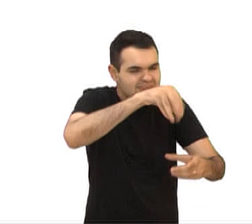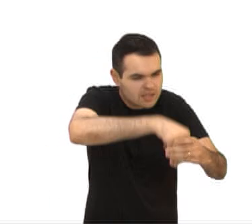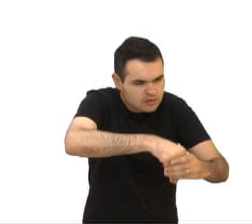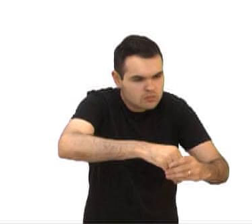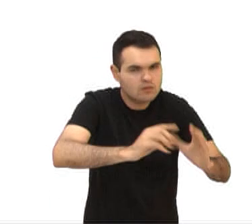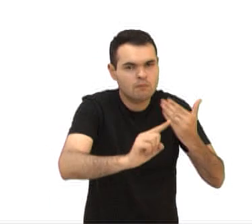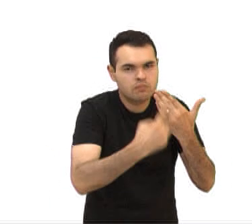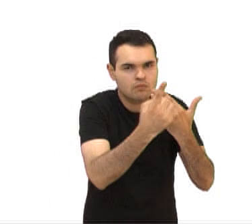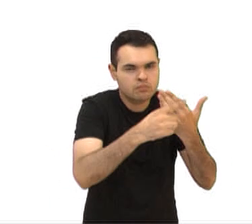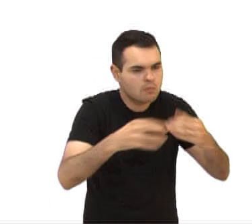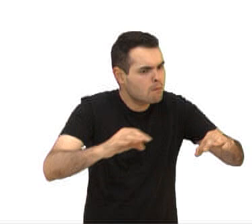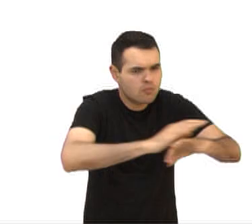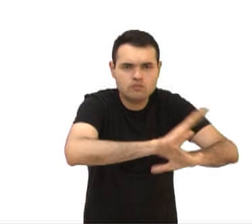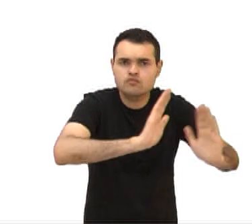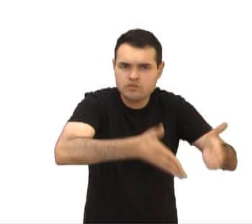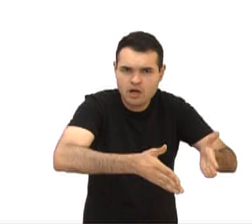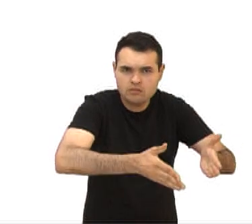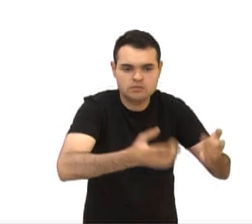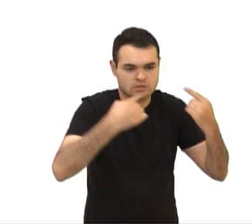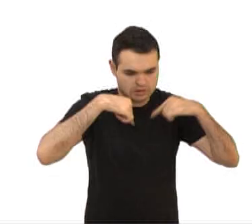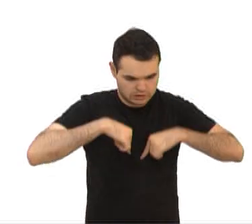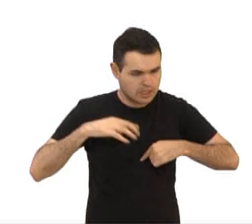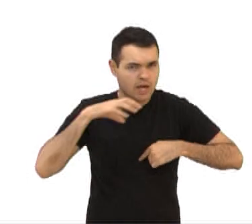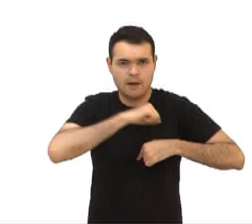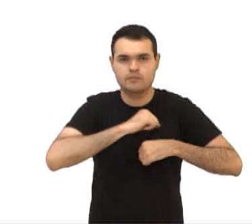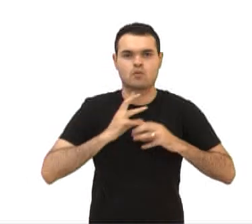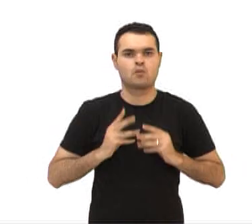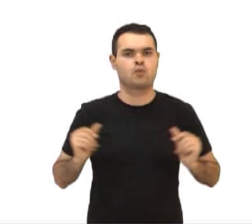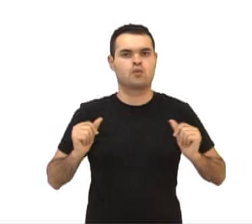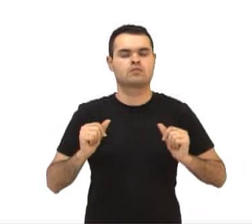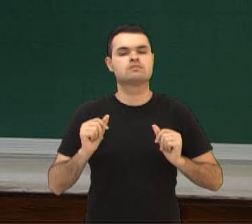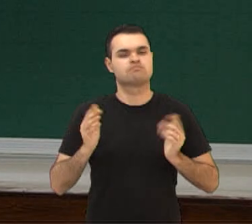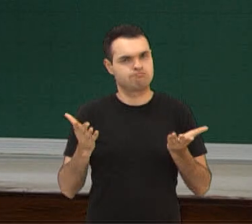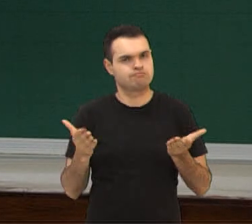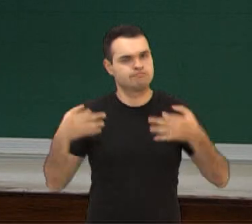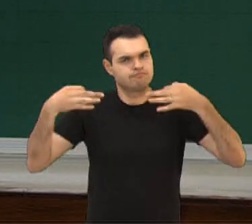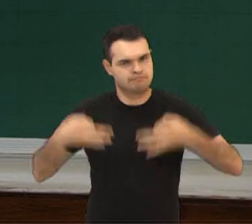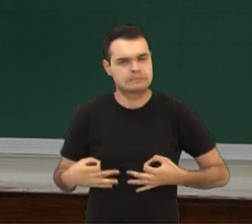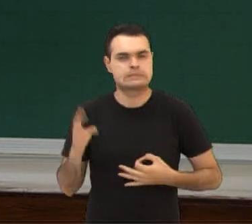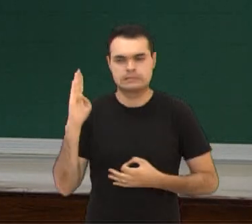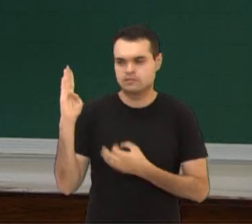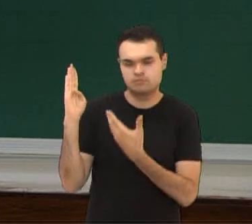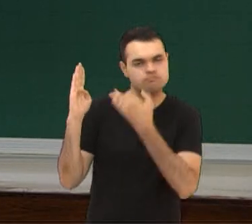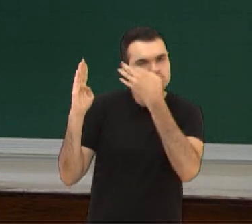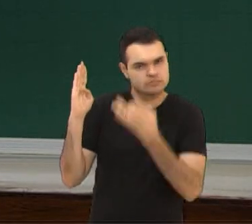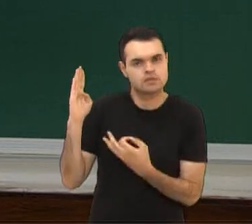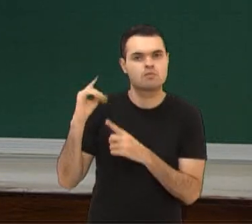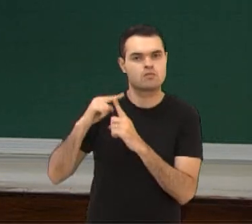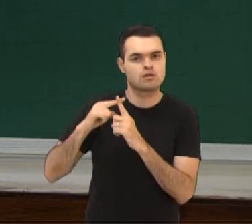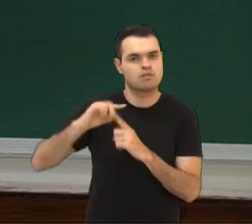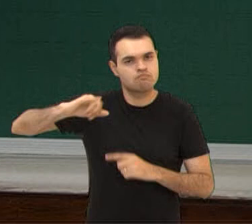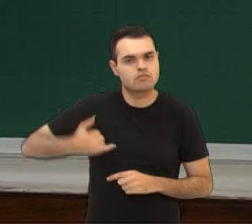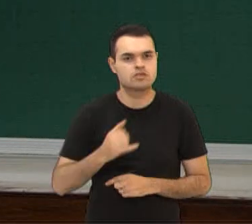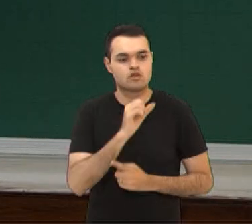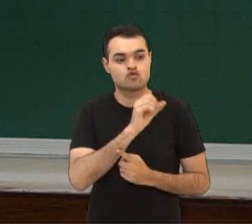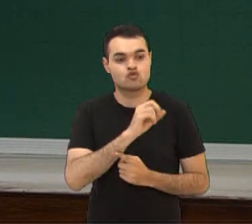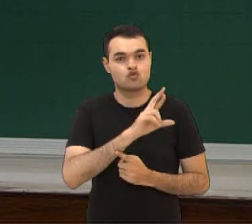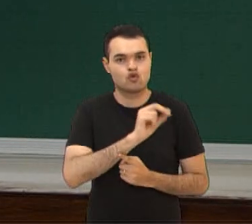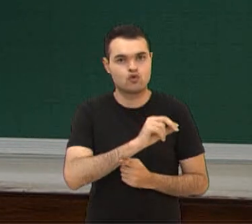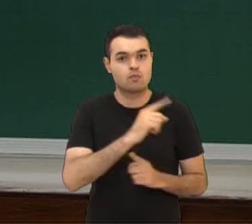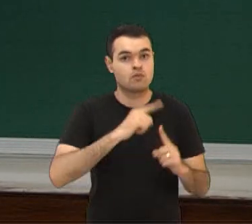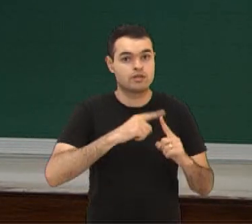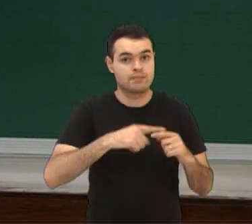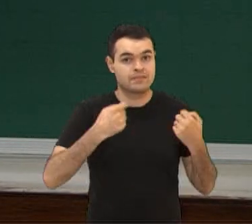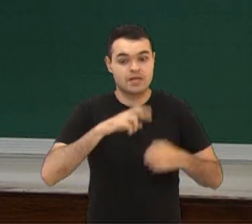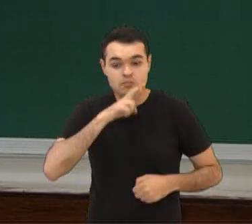contra o antígeno, garantindo assim uma resposta mais rápida. Aí sim, né? Essa resposta está correta. Então, a gente usa o soro quando a resposta ela